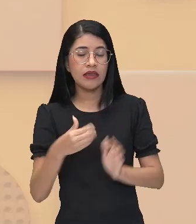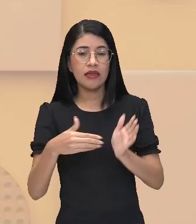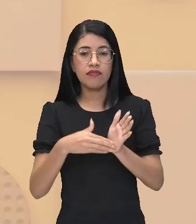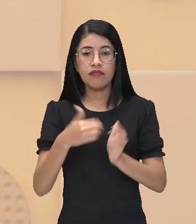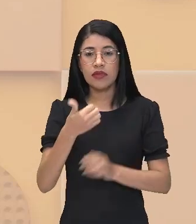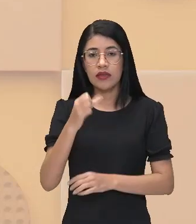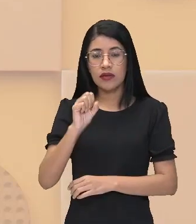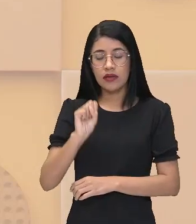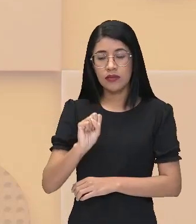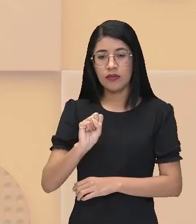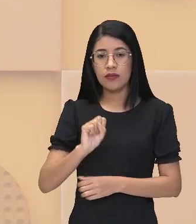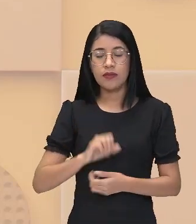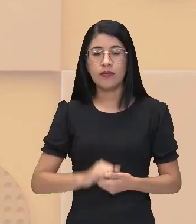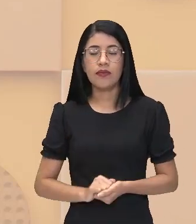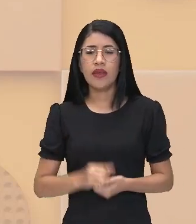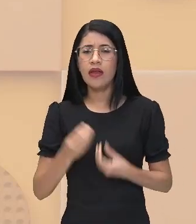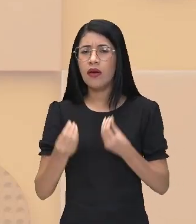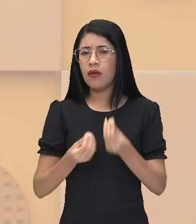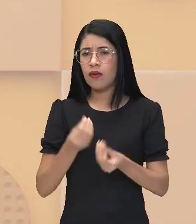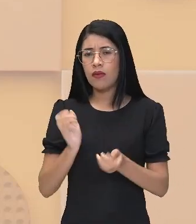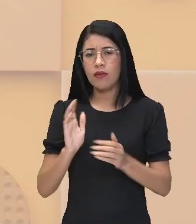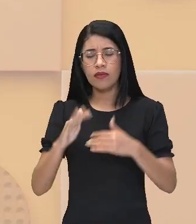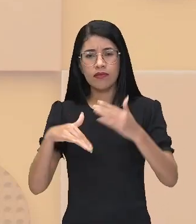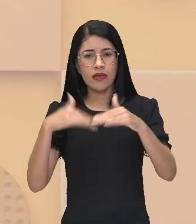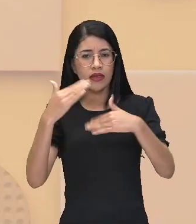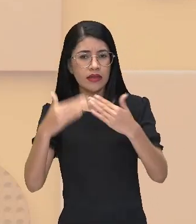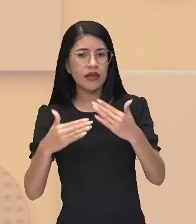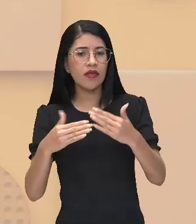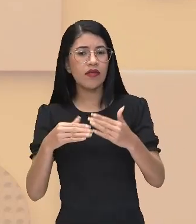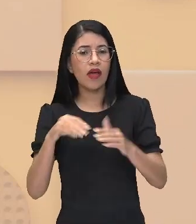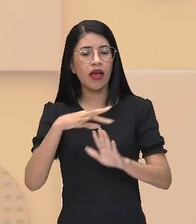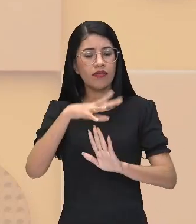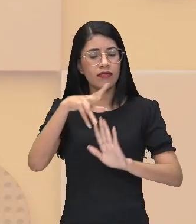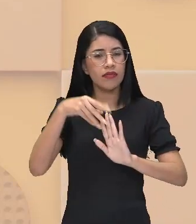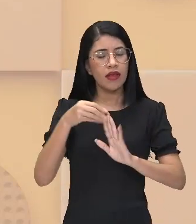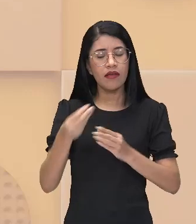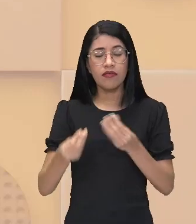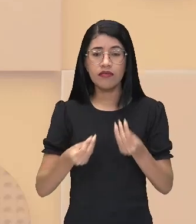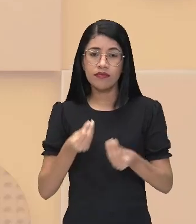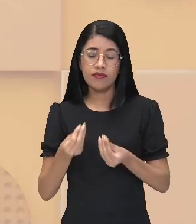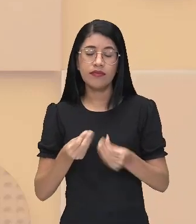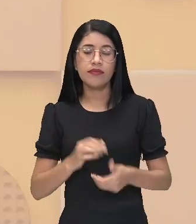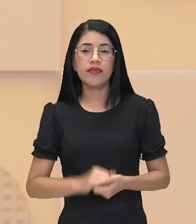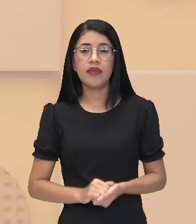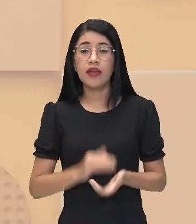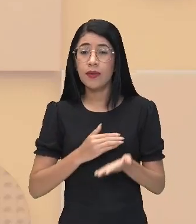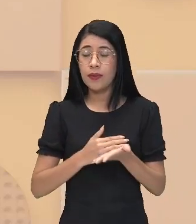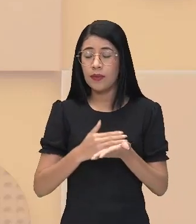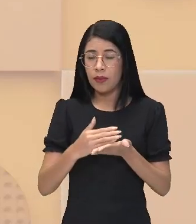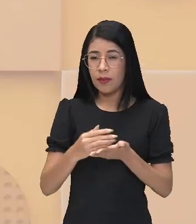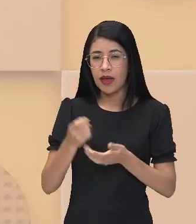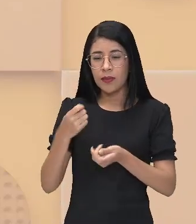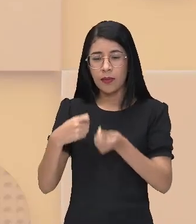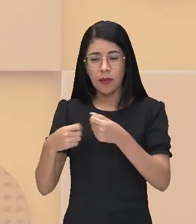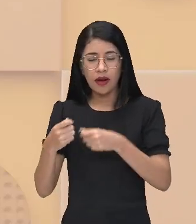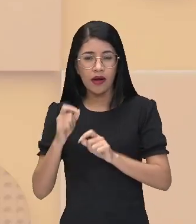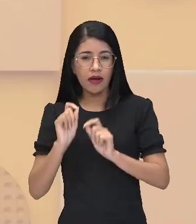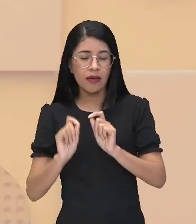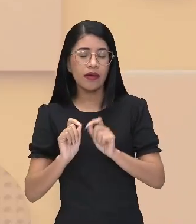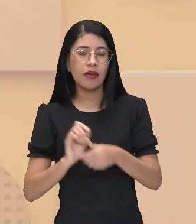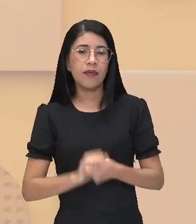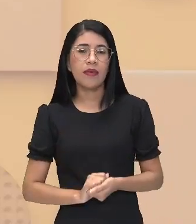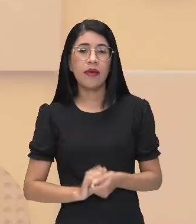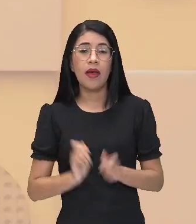XVIII. E como é que isso vai se desenvolver, se desenrolar na nossa região? Bom, um dos princípios do mercantilismo é que para uma nação